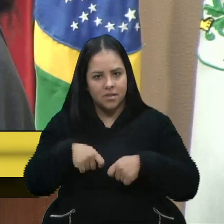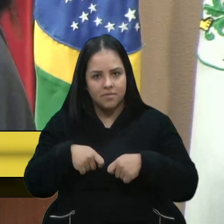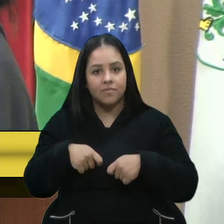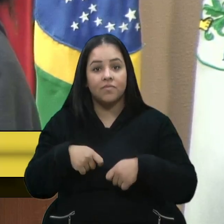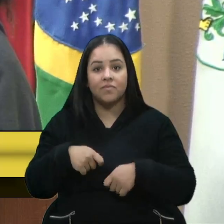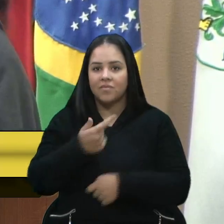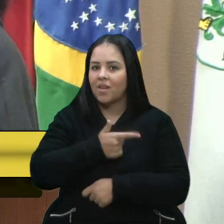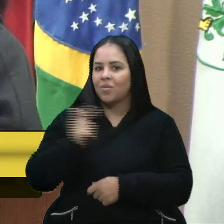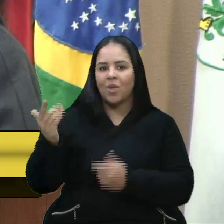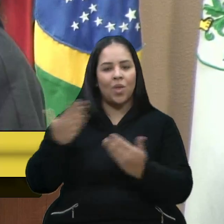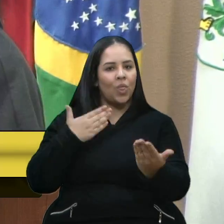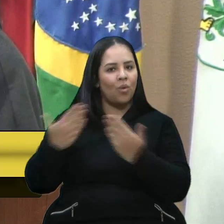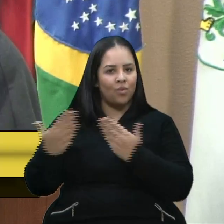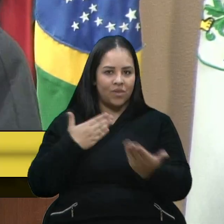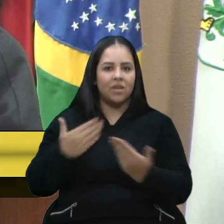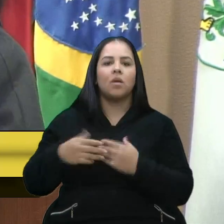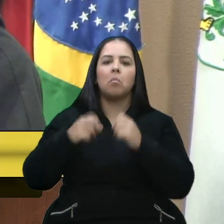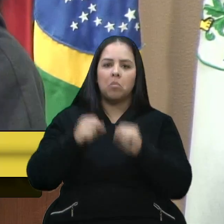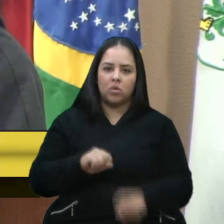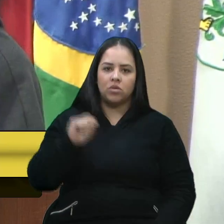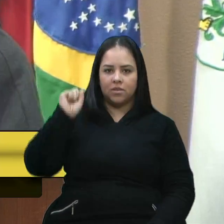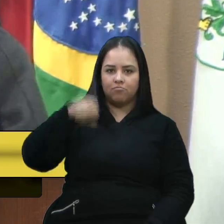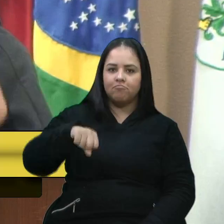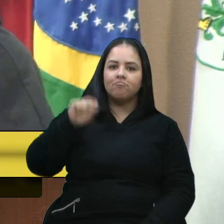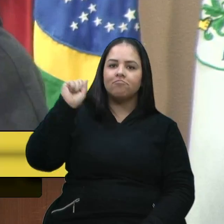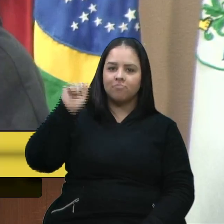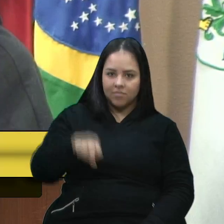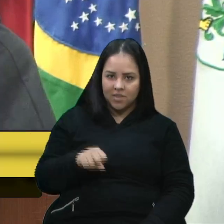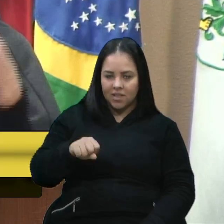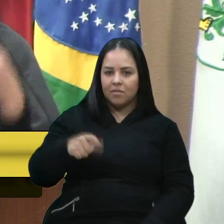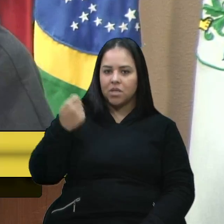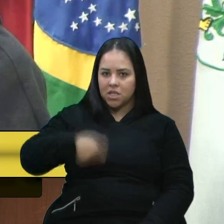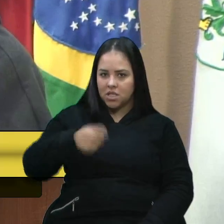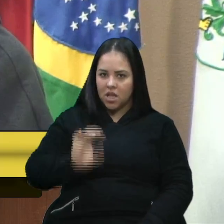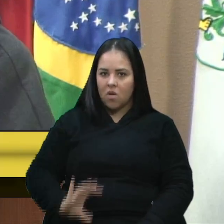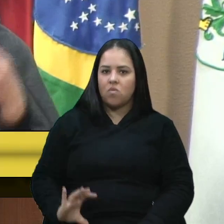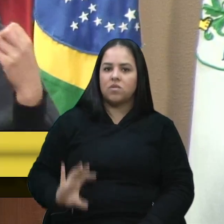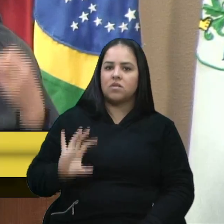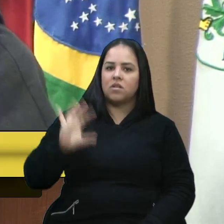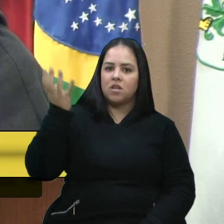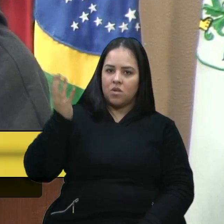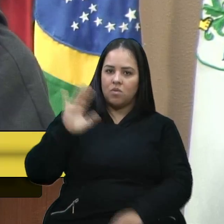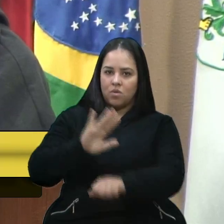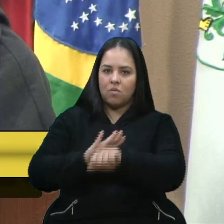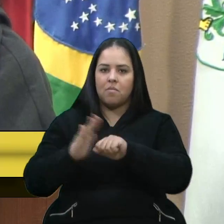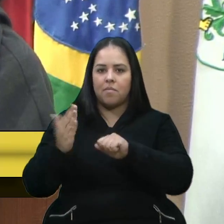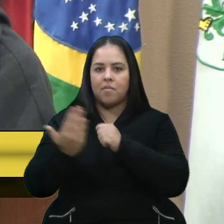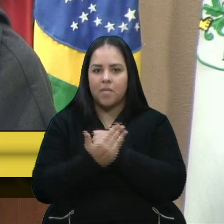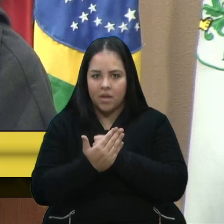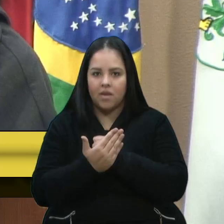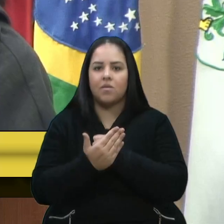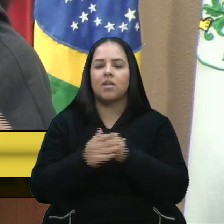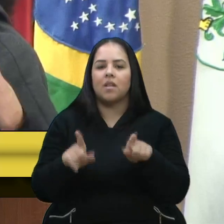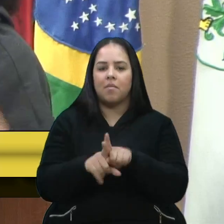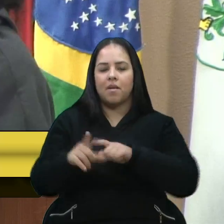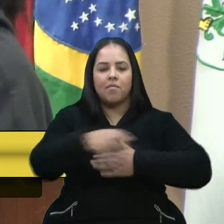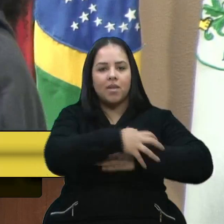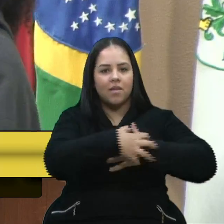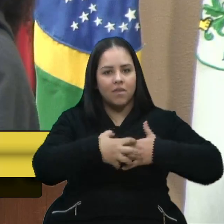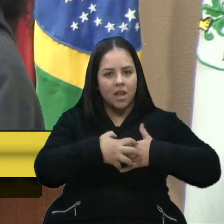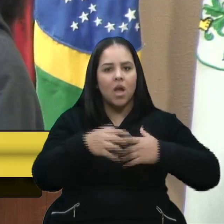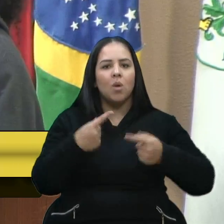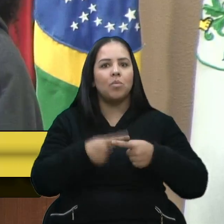sem dúvidas, pode e deve ocorrer em nossos bairros, em nossas periferias. Porque a